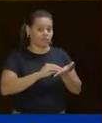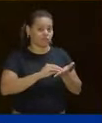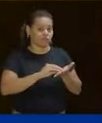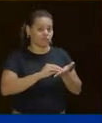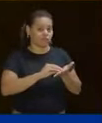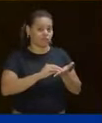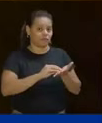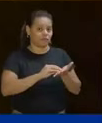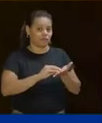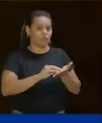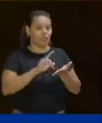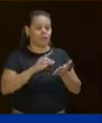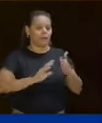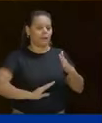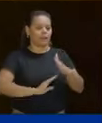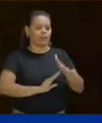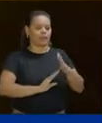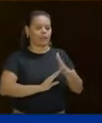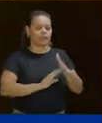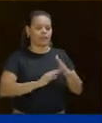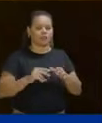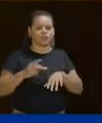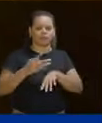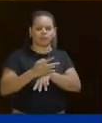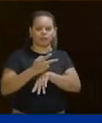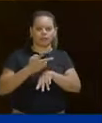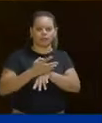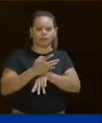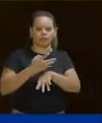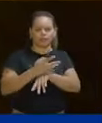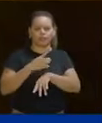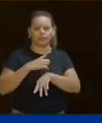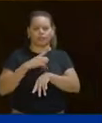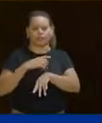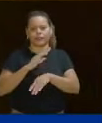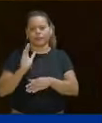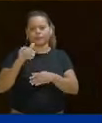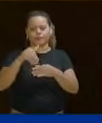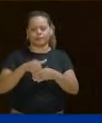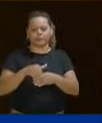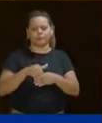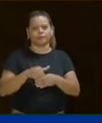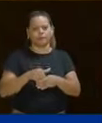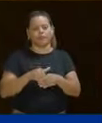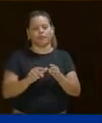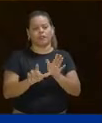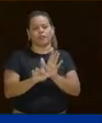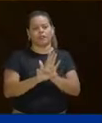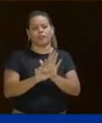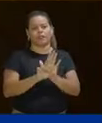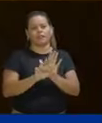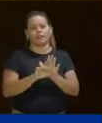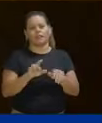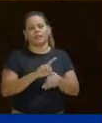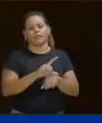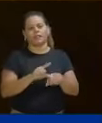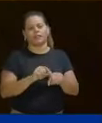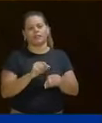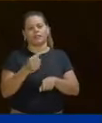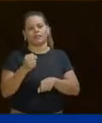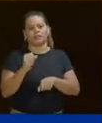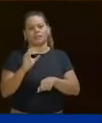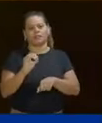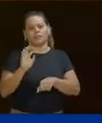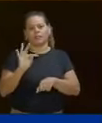quitação eleitoral. Isso da resolução da 23.607 de 2019 do TSE, artigo 80,